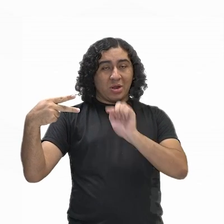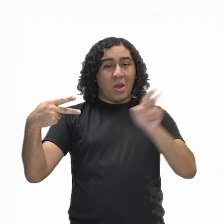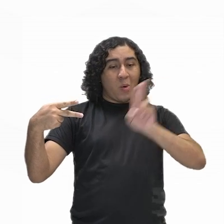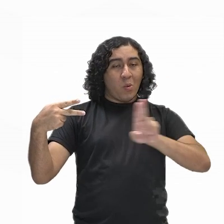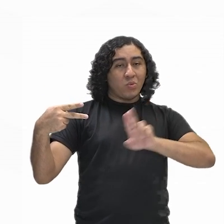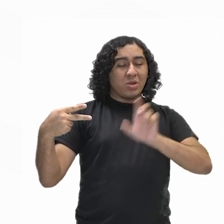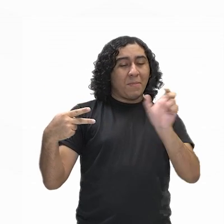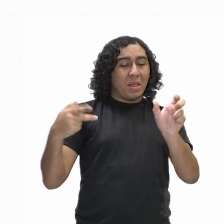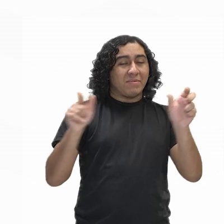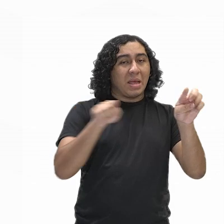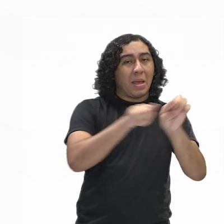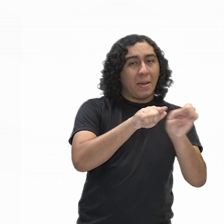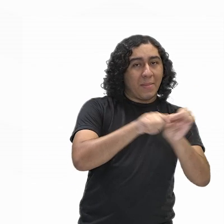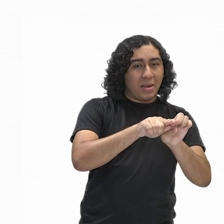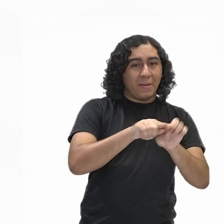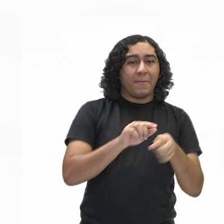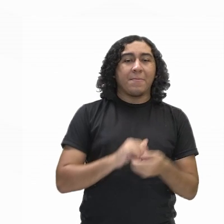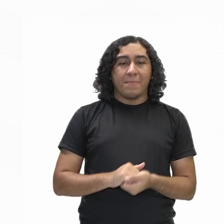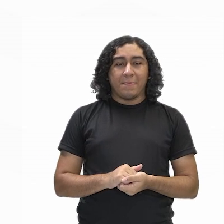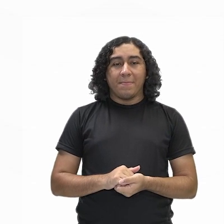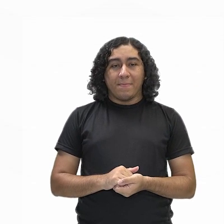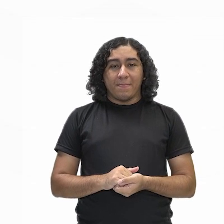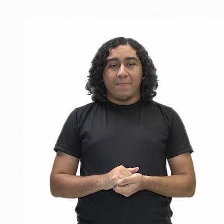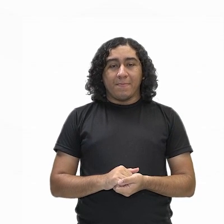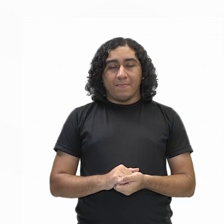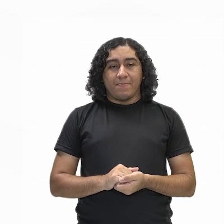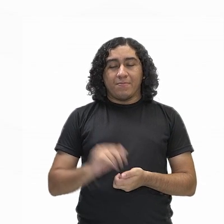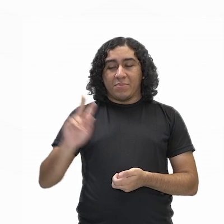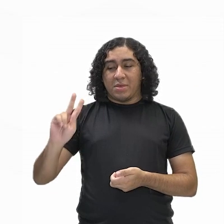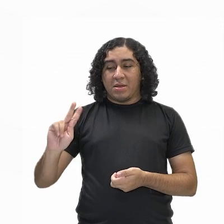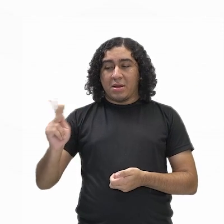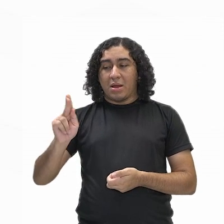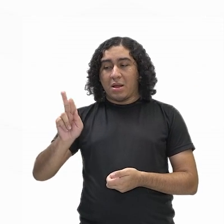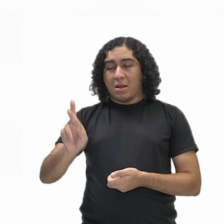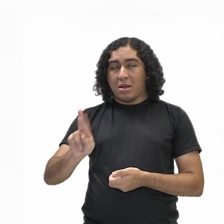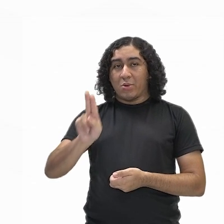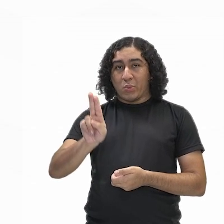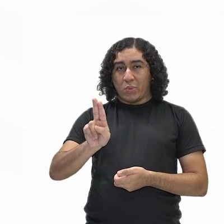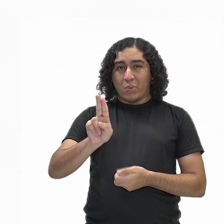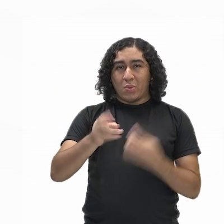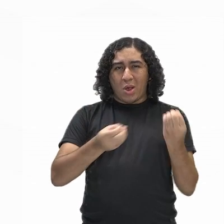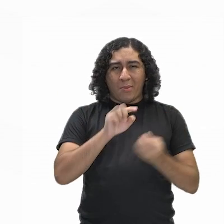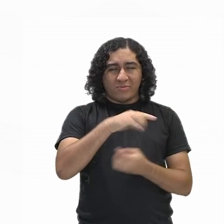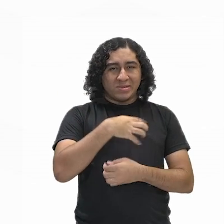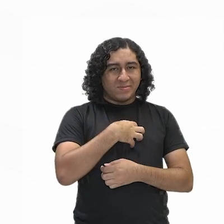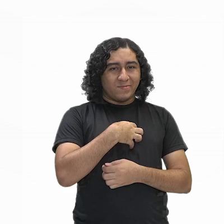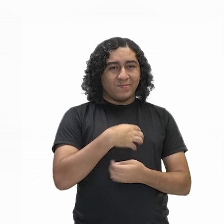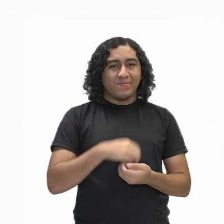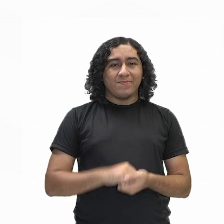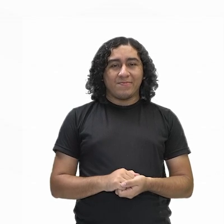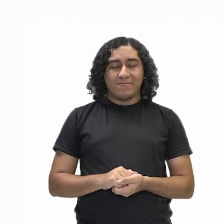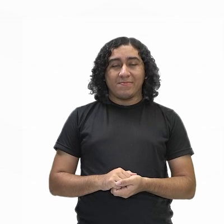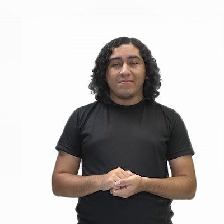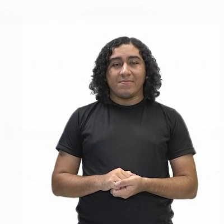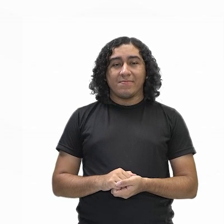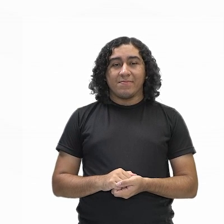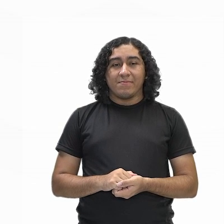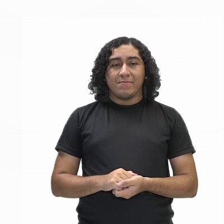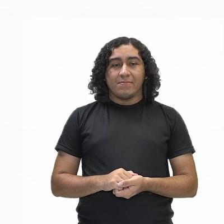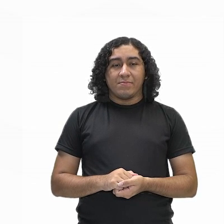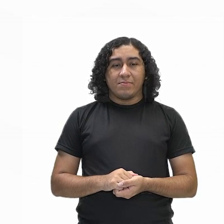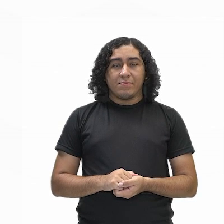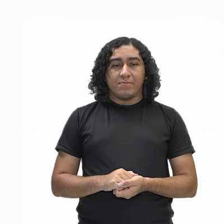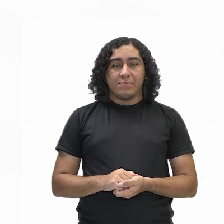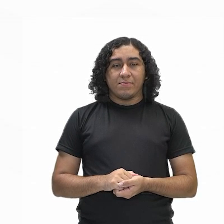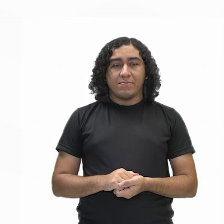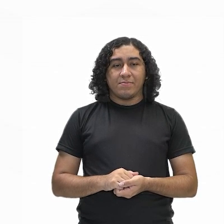To, também, para. E temos how are you, como você está? HRU.